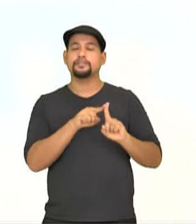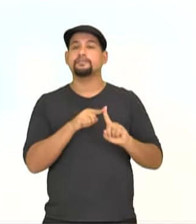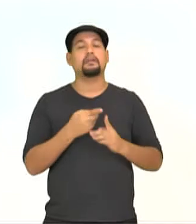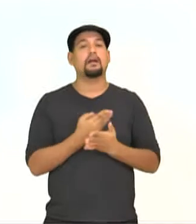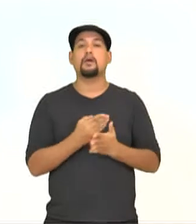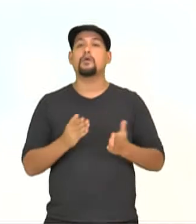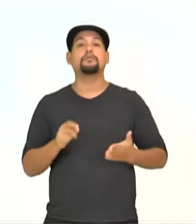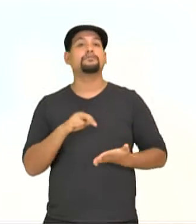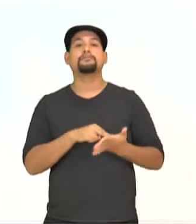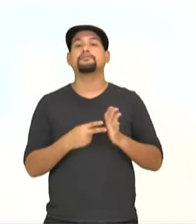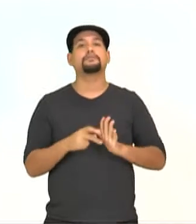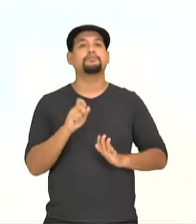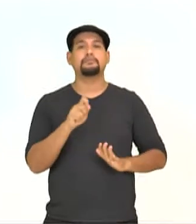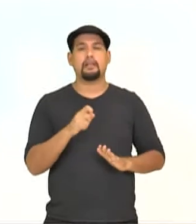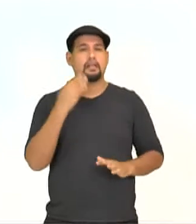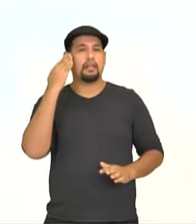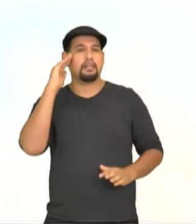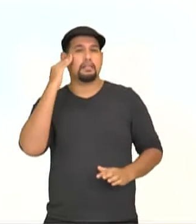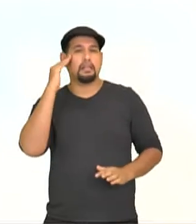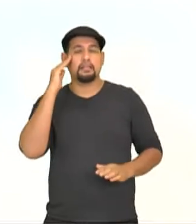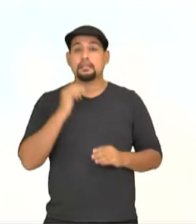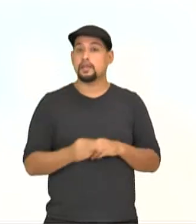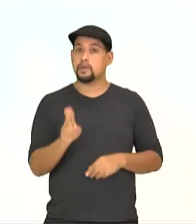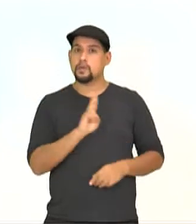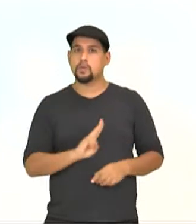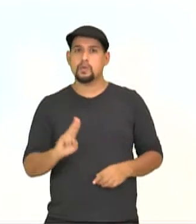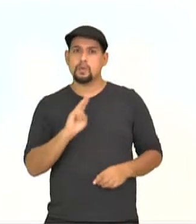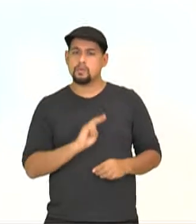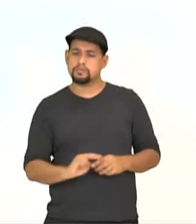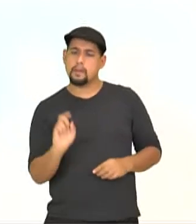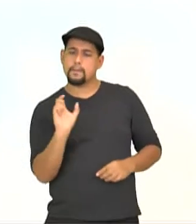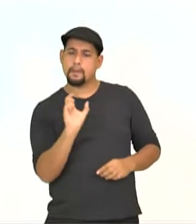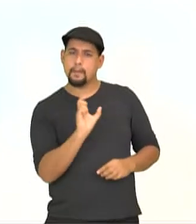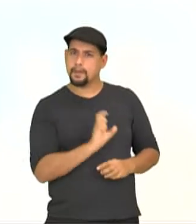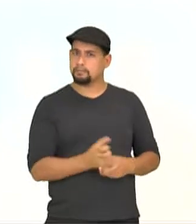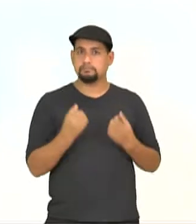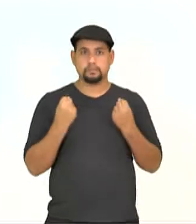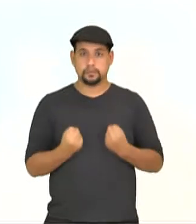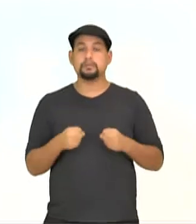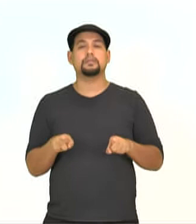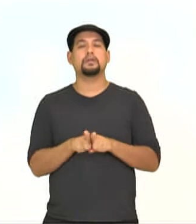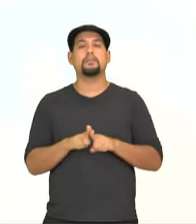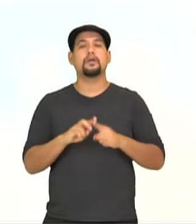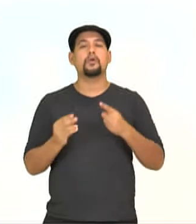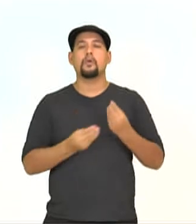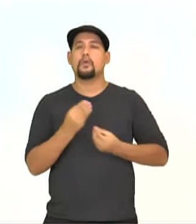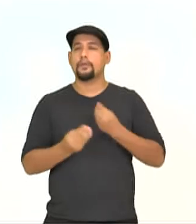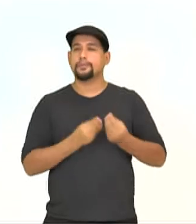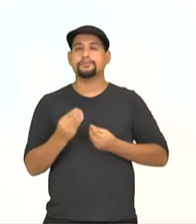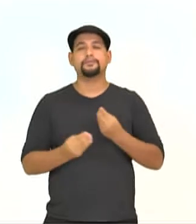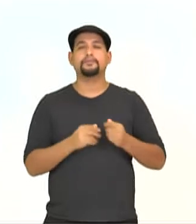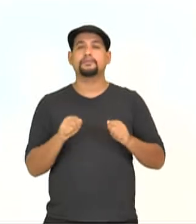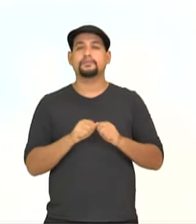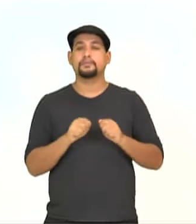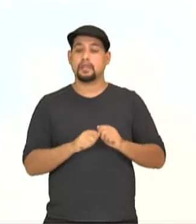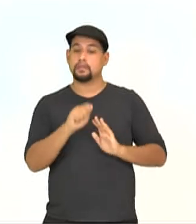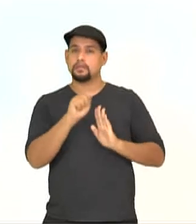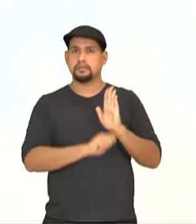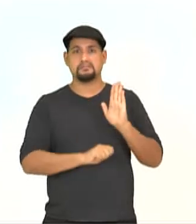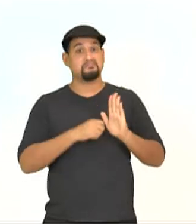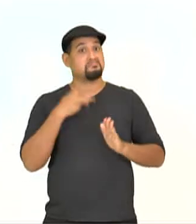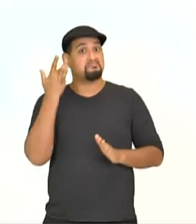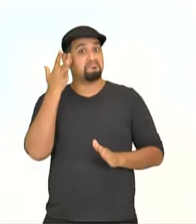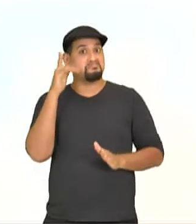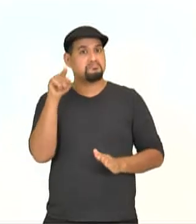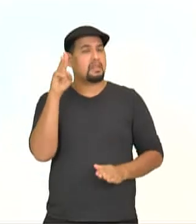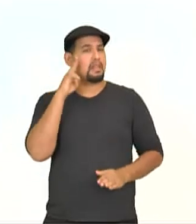aula de hoje é o seguinte: compreender o emprego dos pronomes possessivos e suas funções nos textos. Não sei se